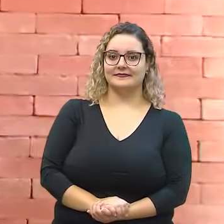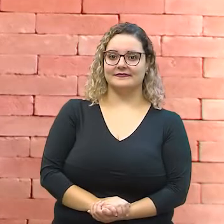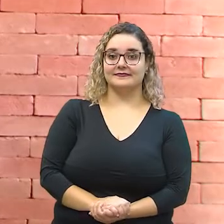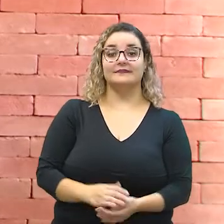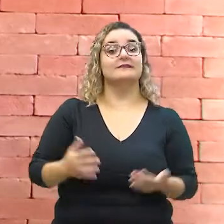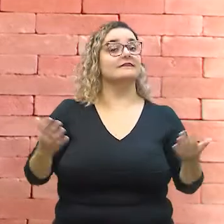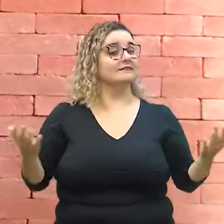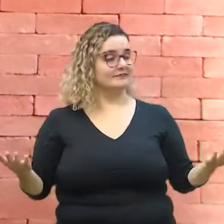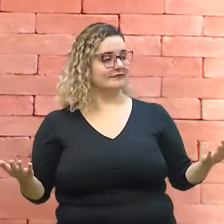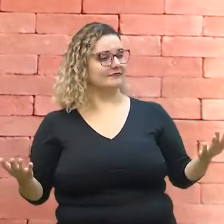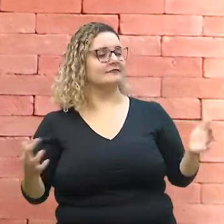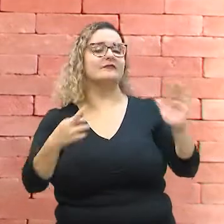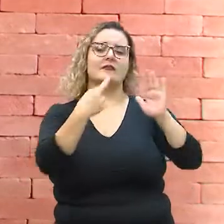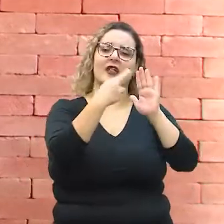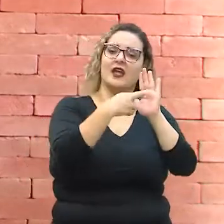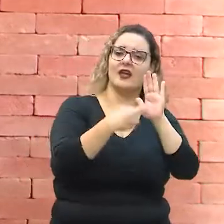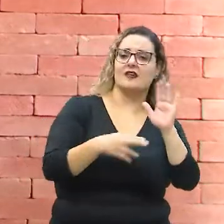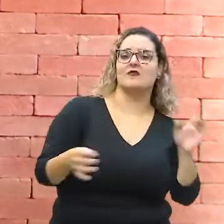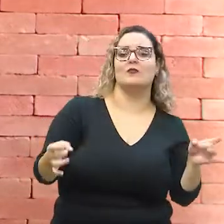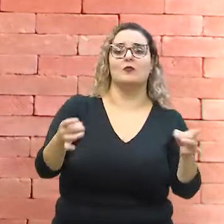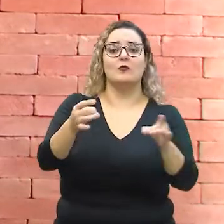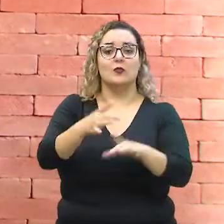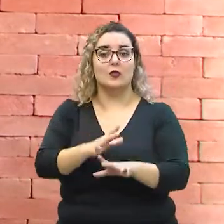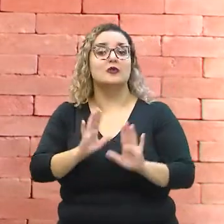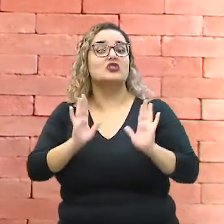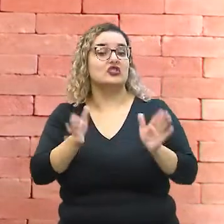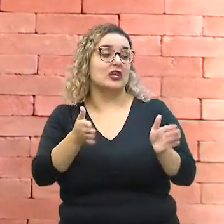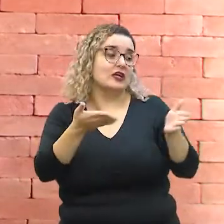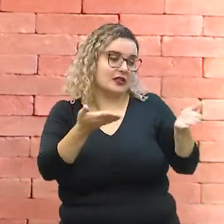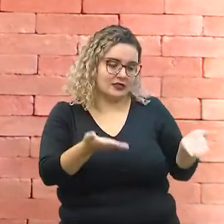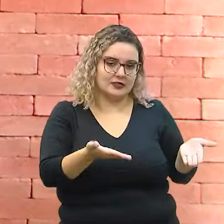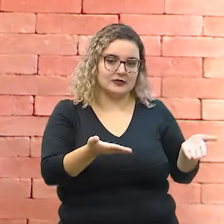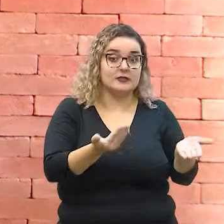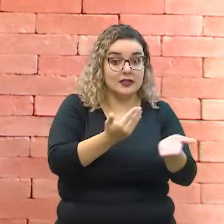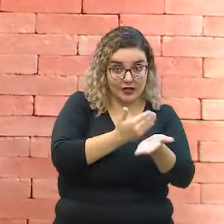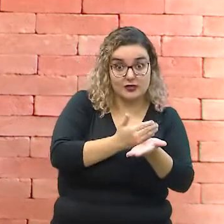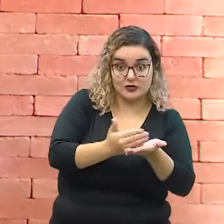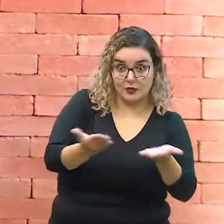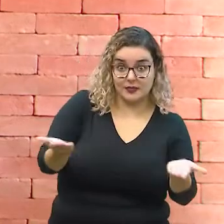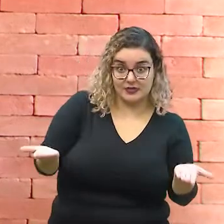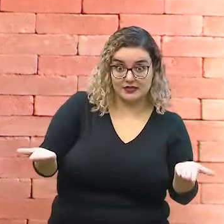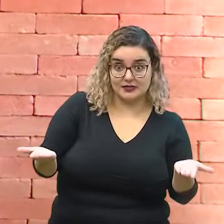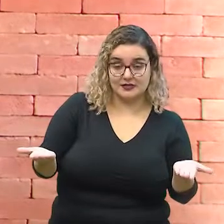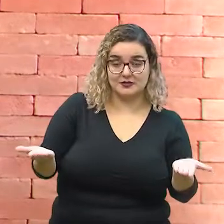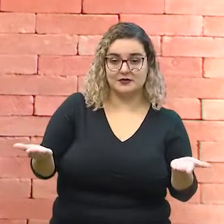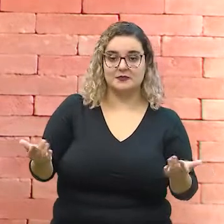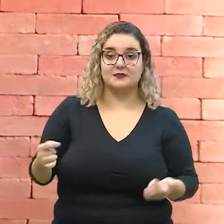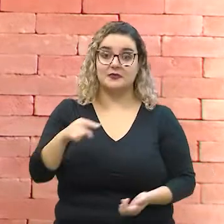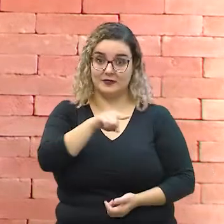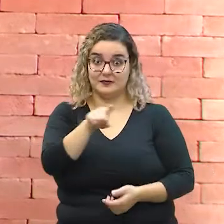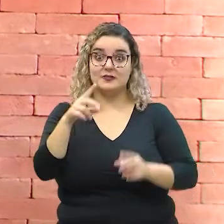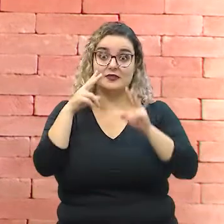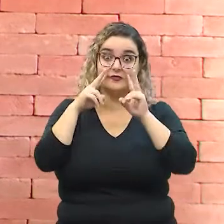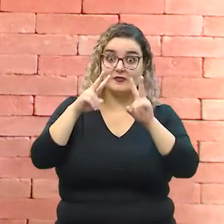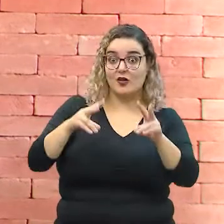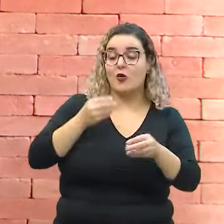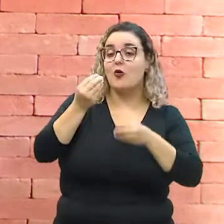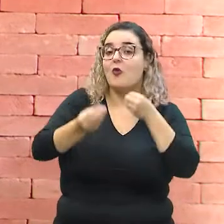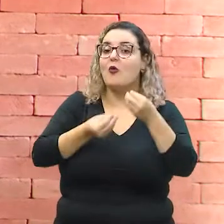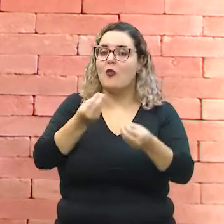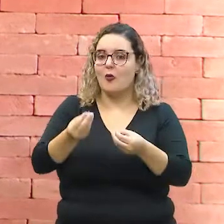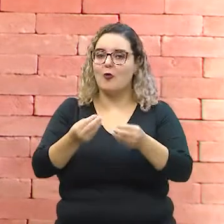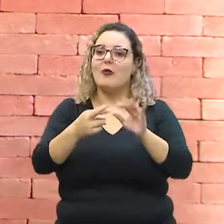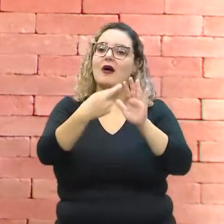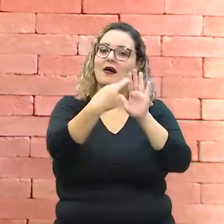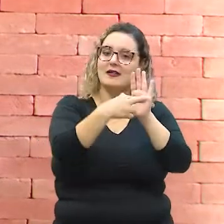E olha só, receita pronta, já está aqui, né, desde o comecinho, né, para vocês verem como é que ficou a nossa